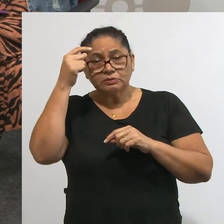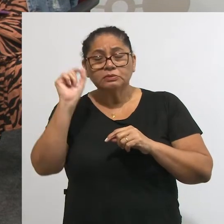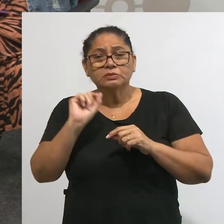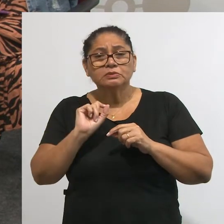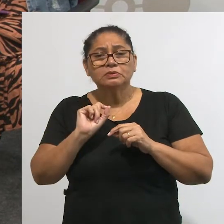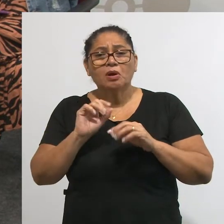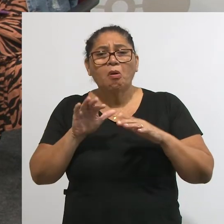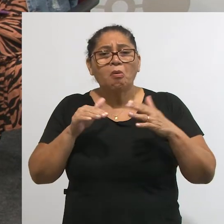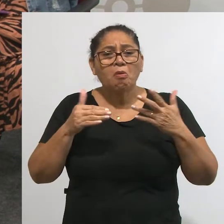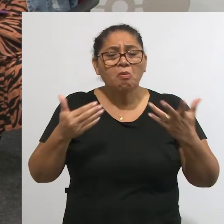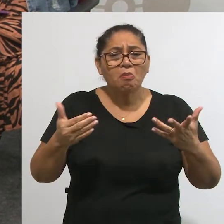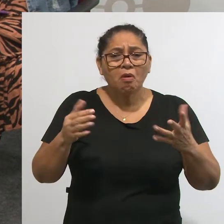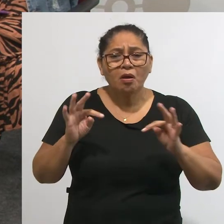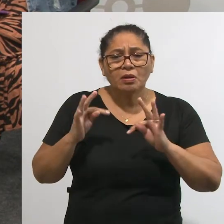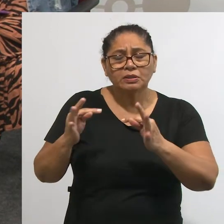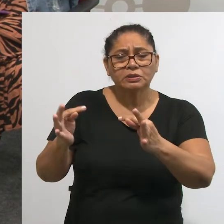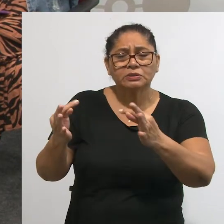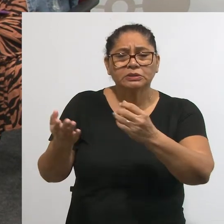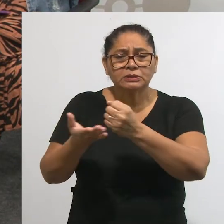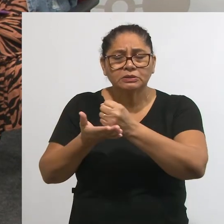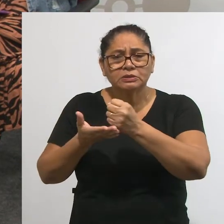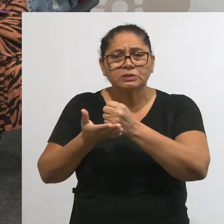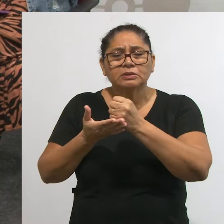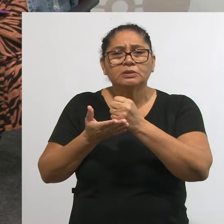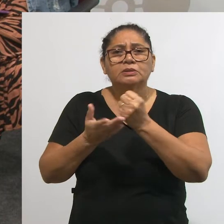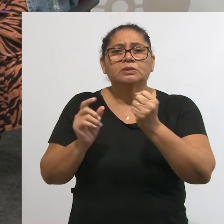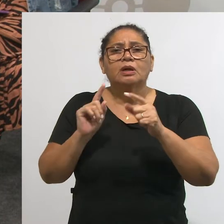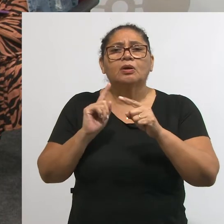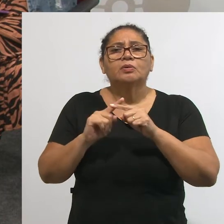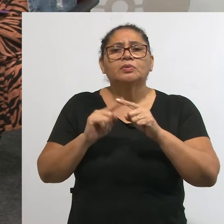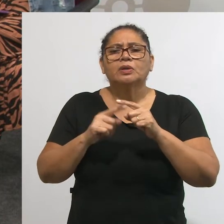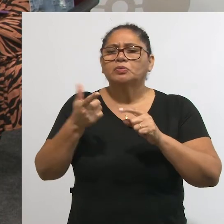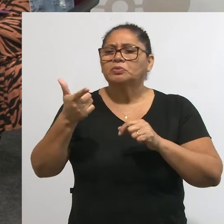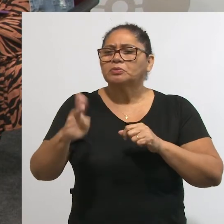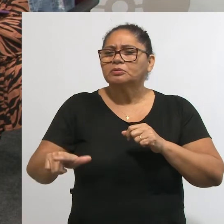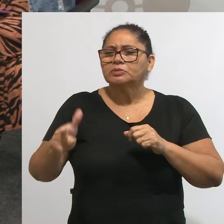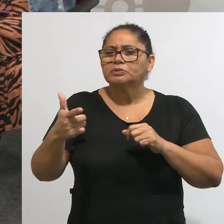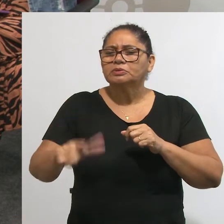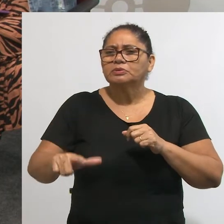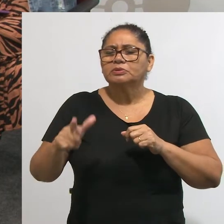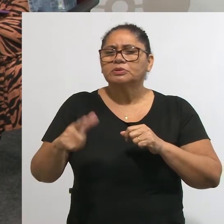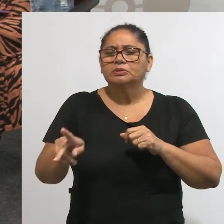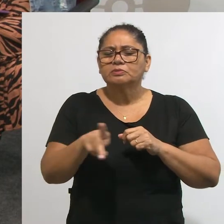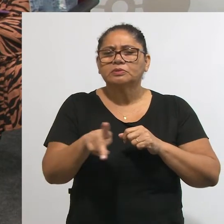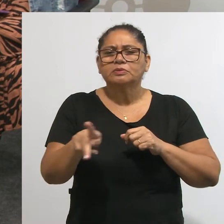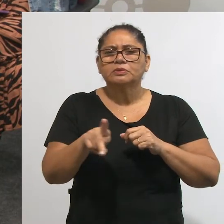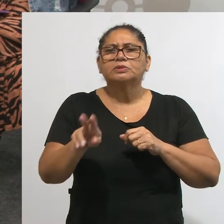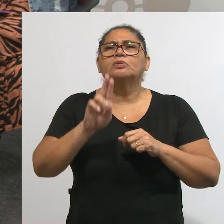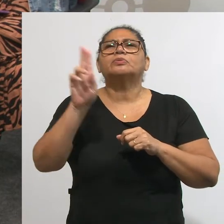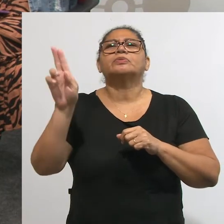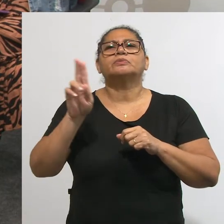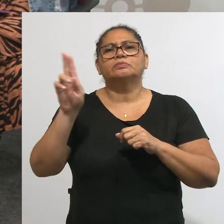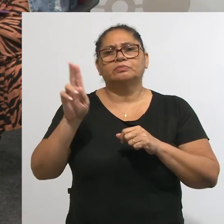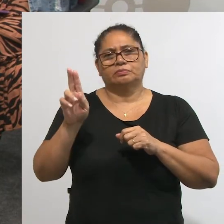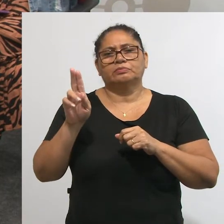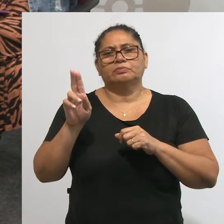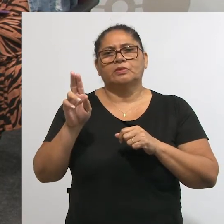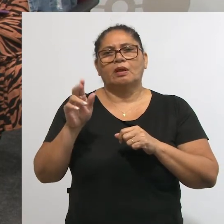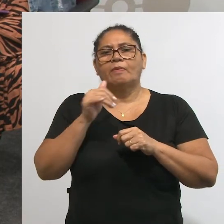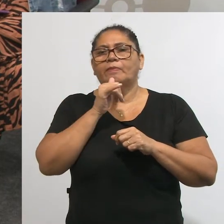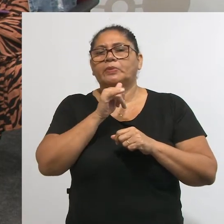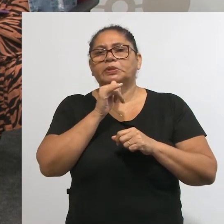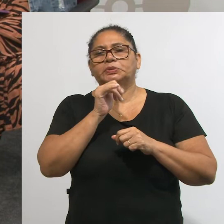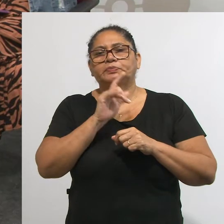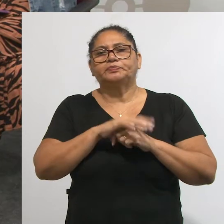de qual é a teoria que embasa a minha prática, porque eu estou repetindo aquilo que os meus professores usavam, né?